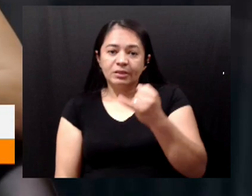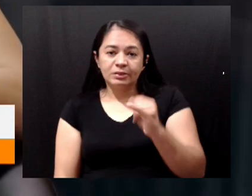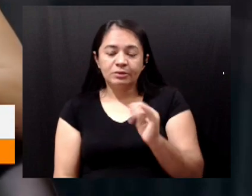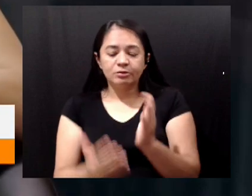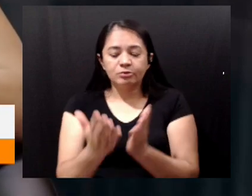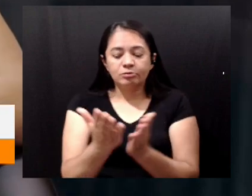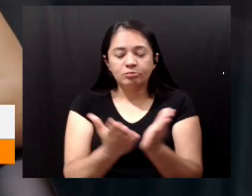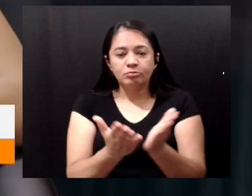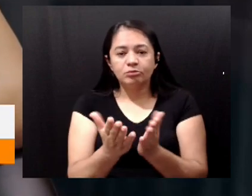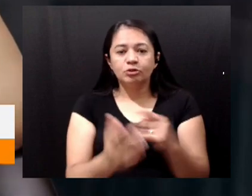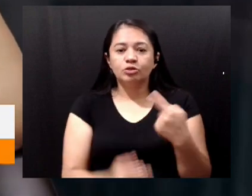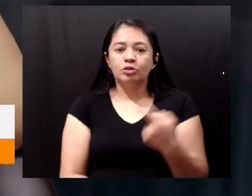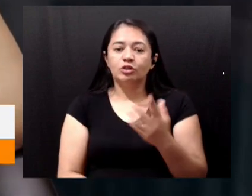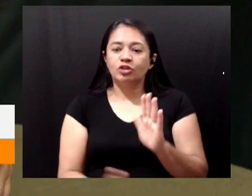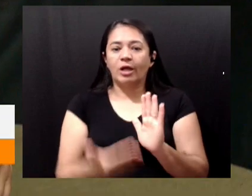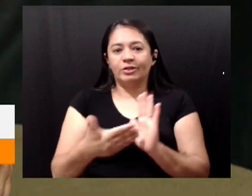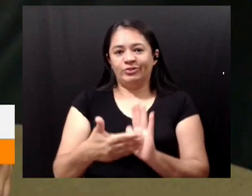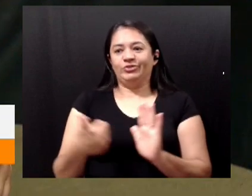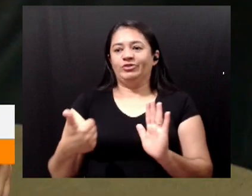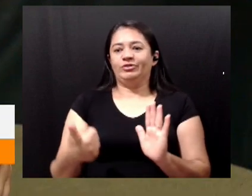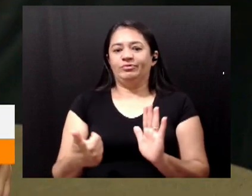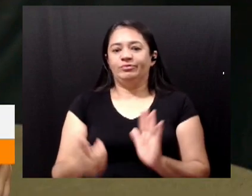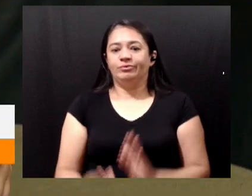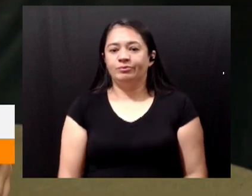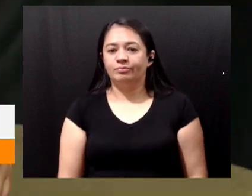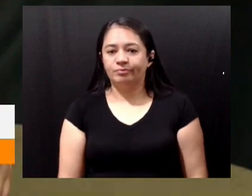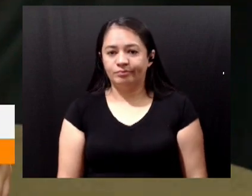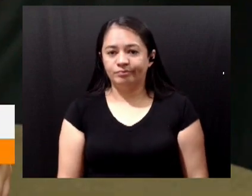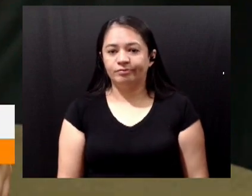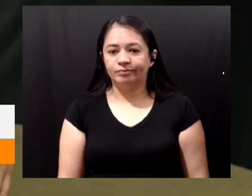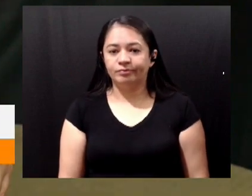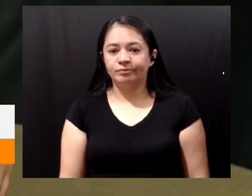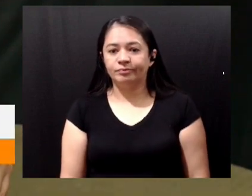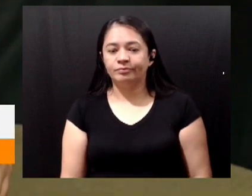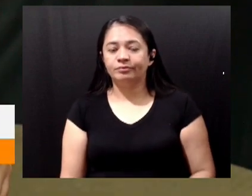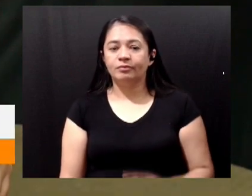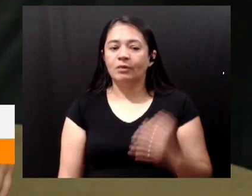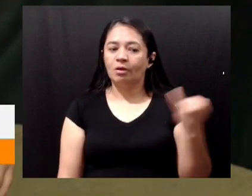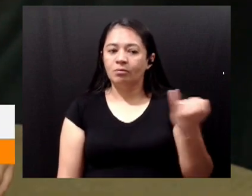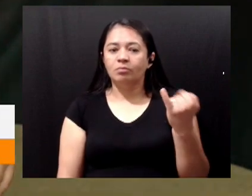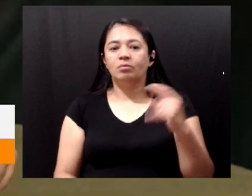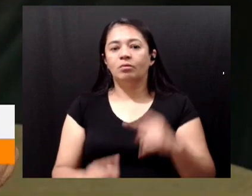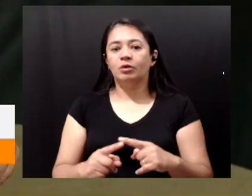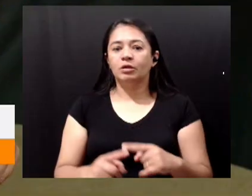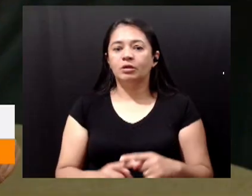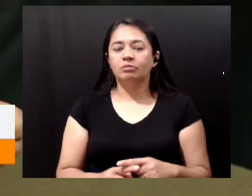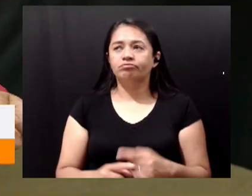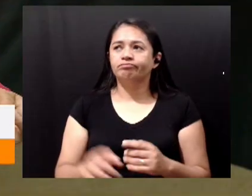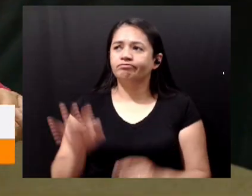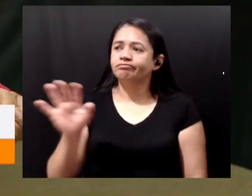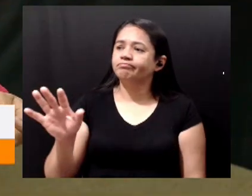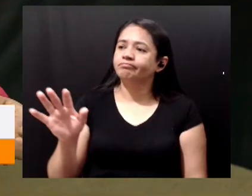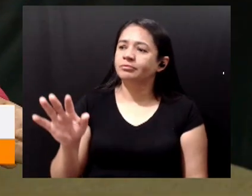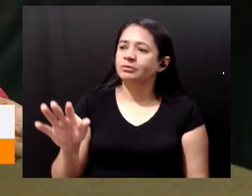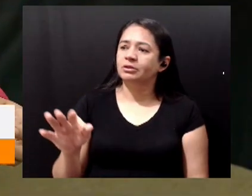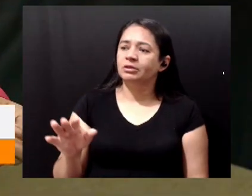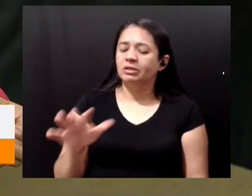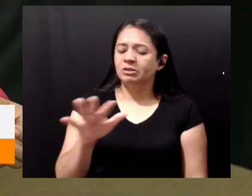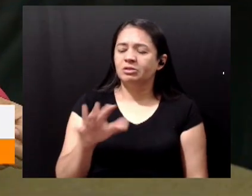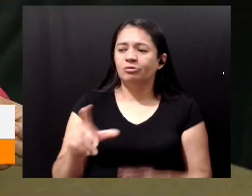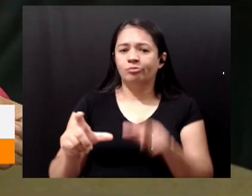já tire. É importante, porque, Rogério, essa questão da dependência,